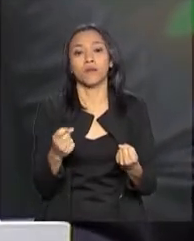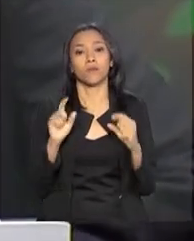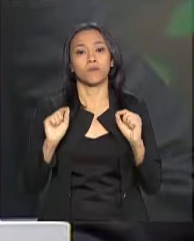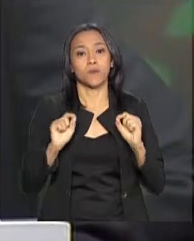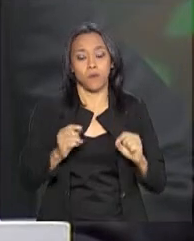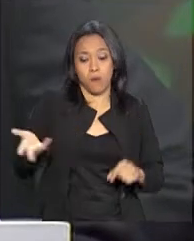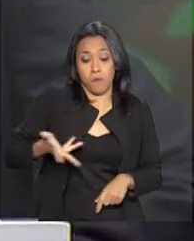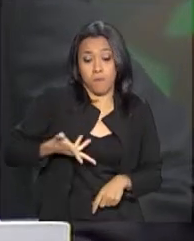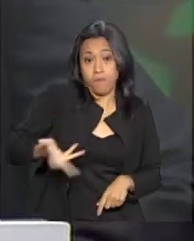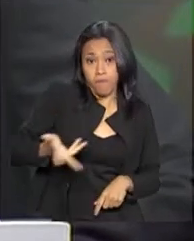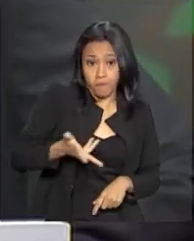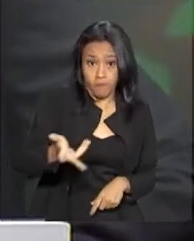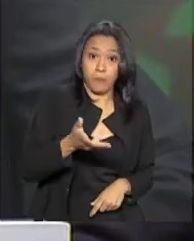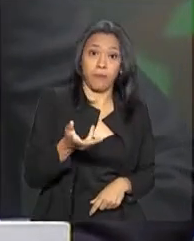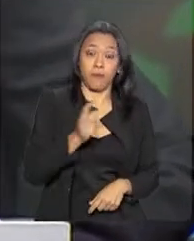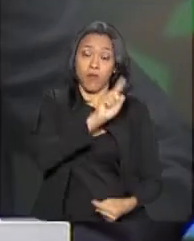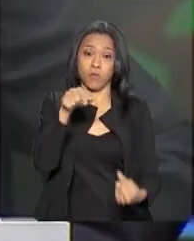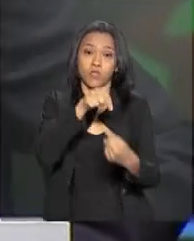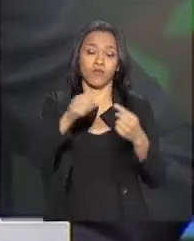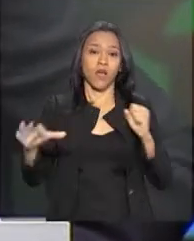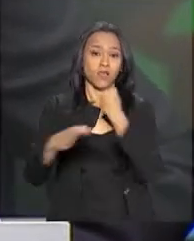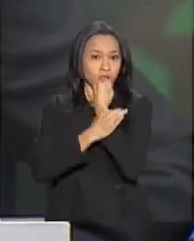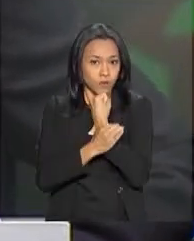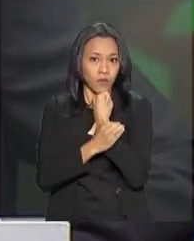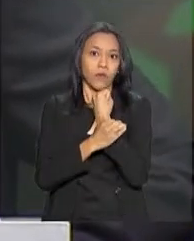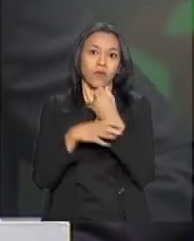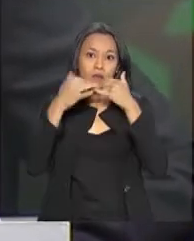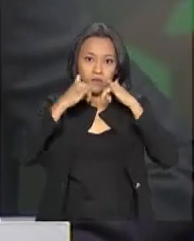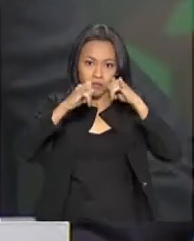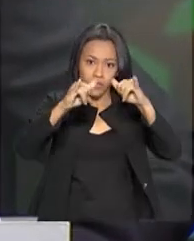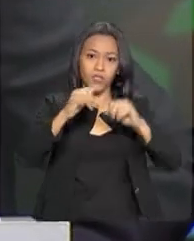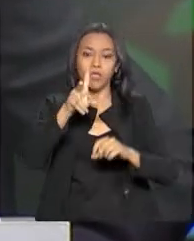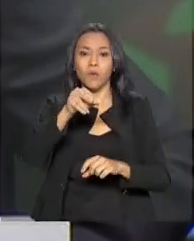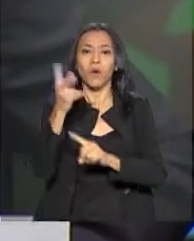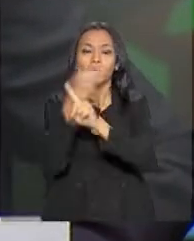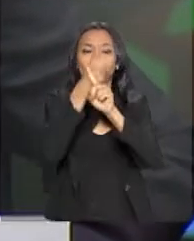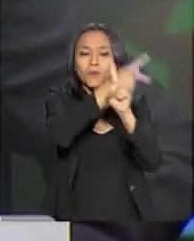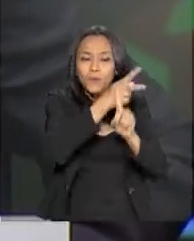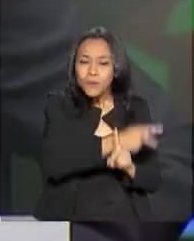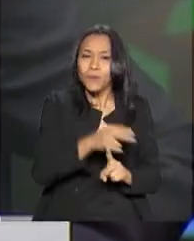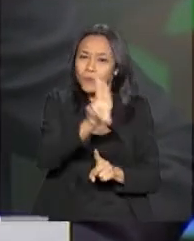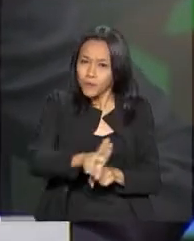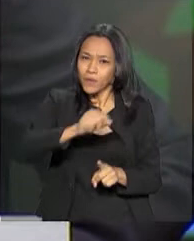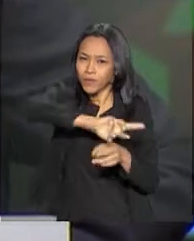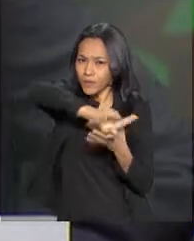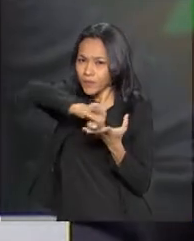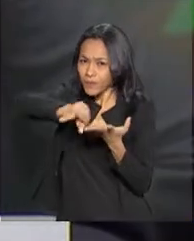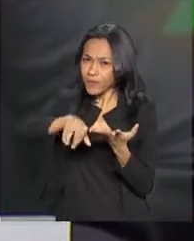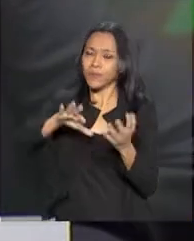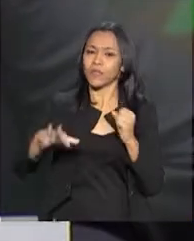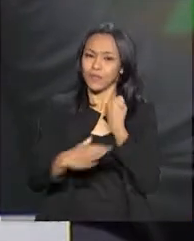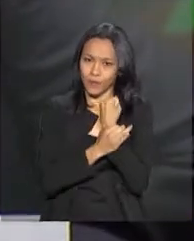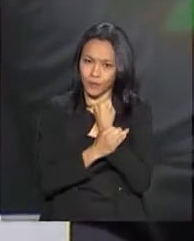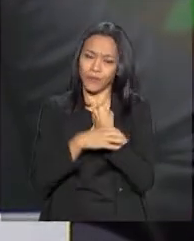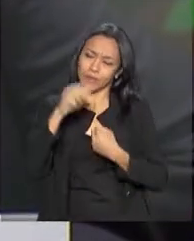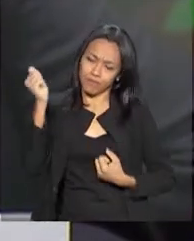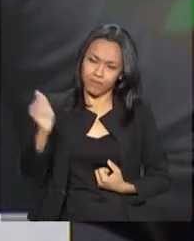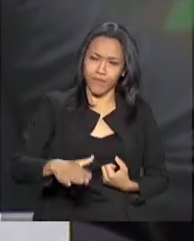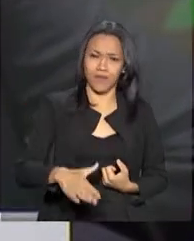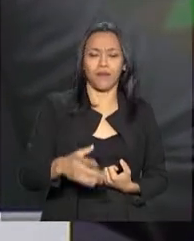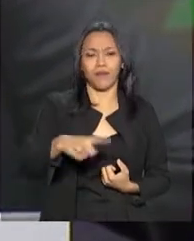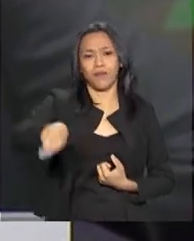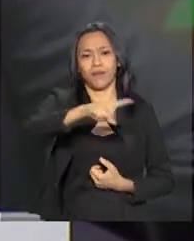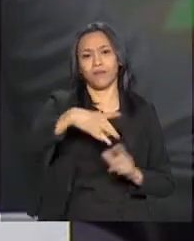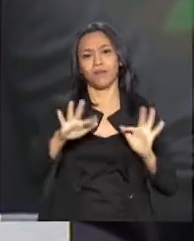para garantir energia limpa e energia segura abundante e sobretudo energia barata às